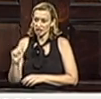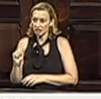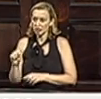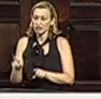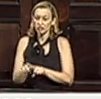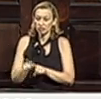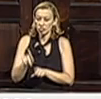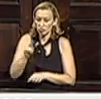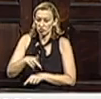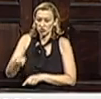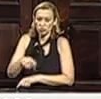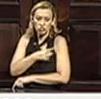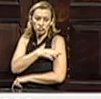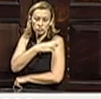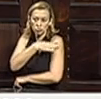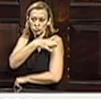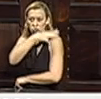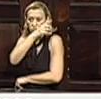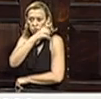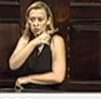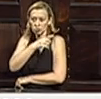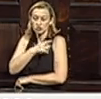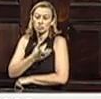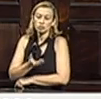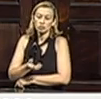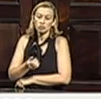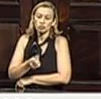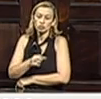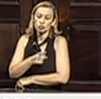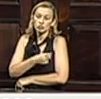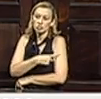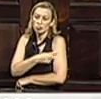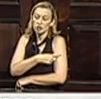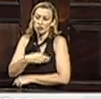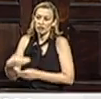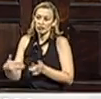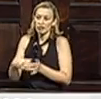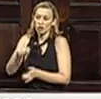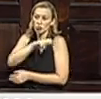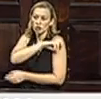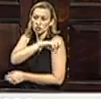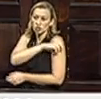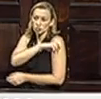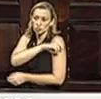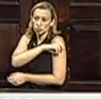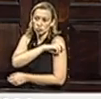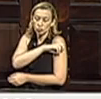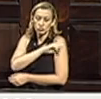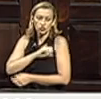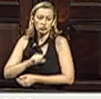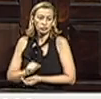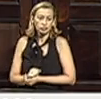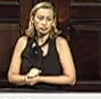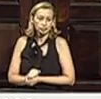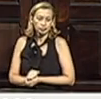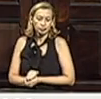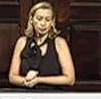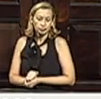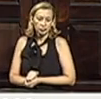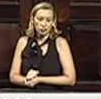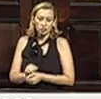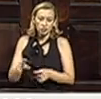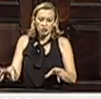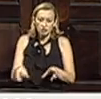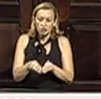educação infantil e de ensino fundamental, 1º a 5º ano, com regime de 40 horas semanais, técnicos de eletrônica. Está no final